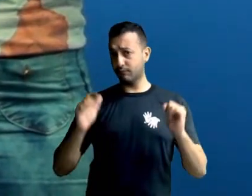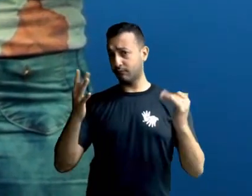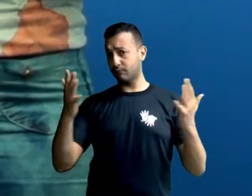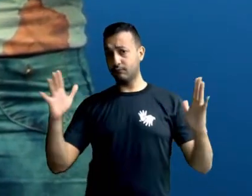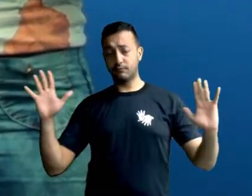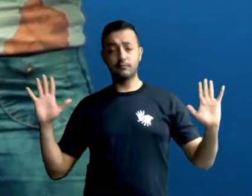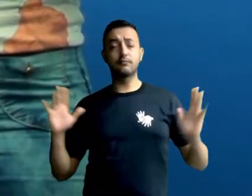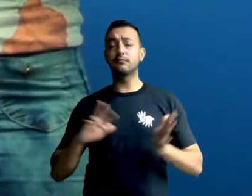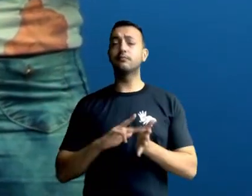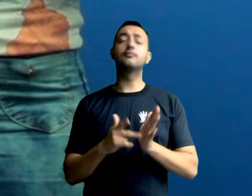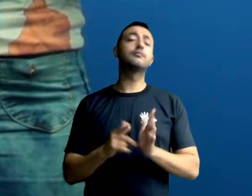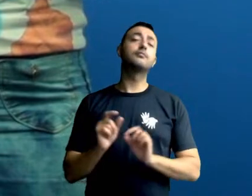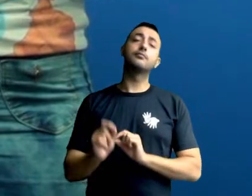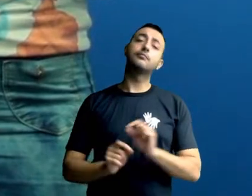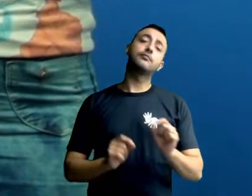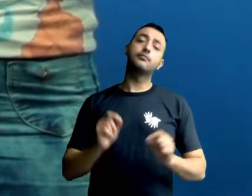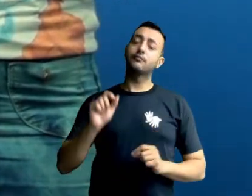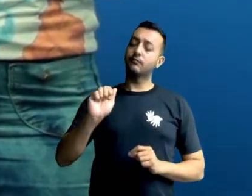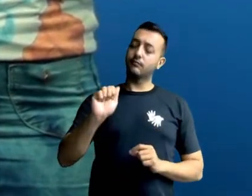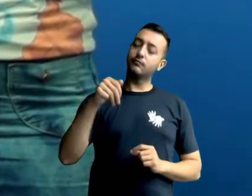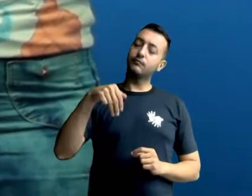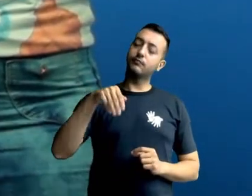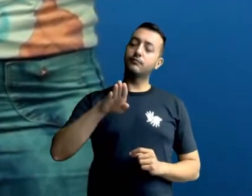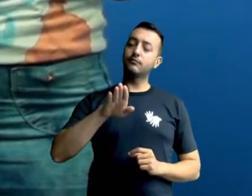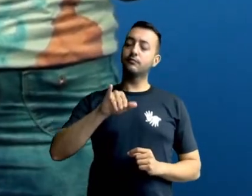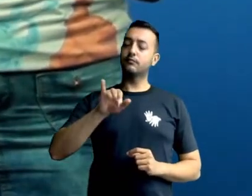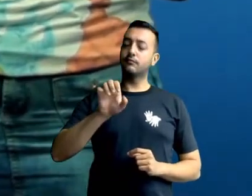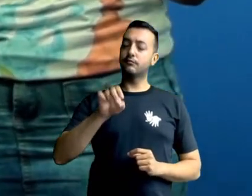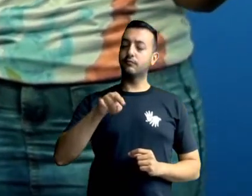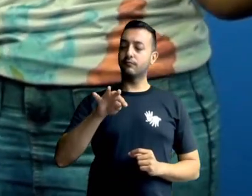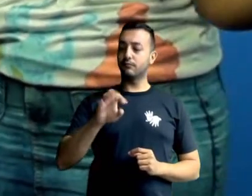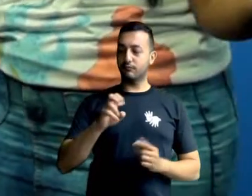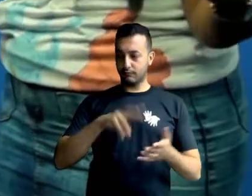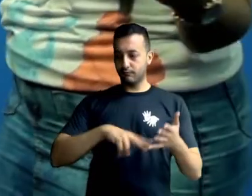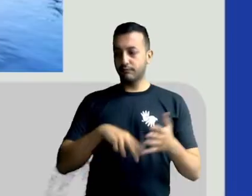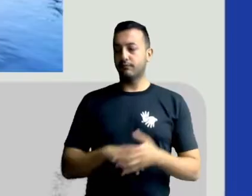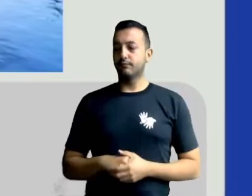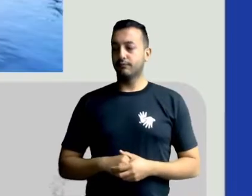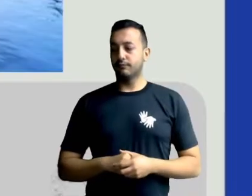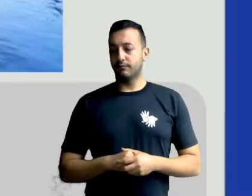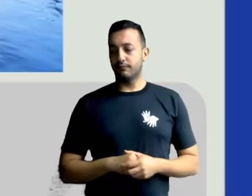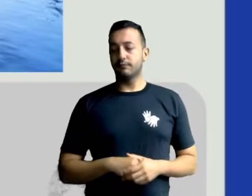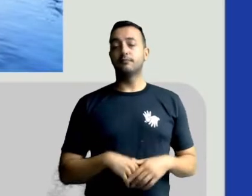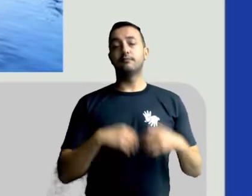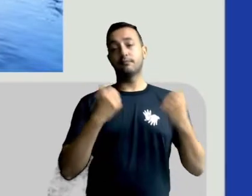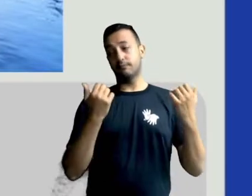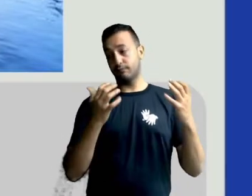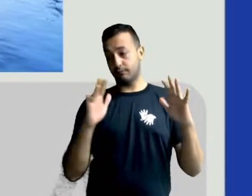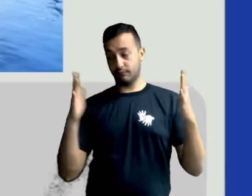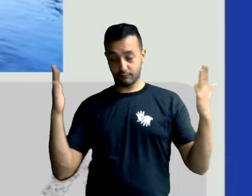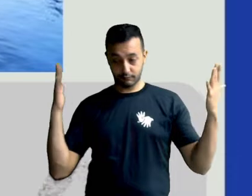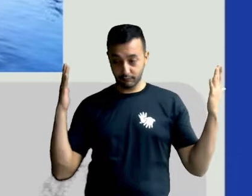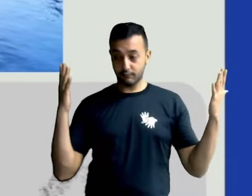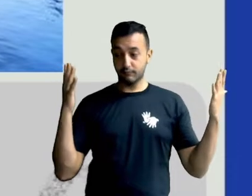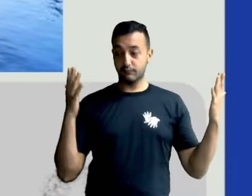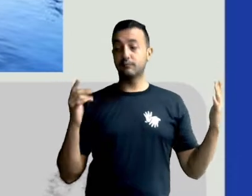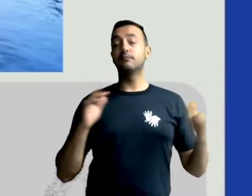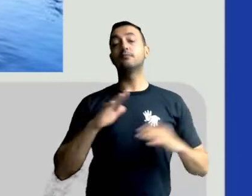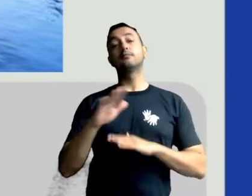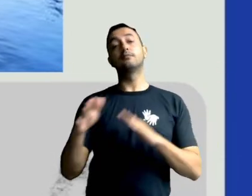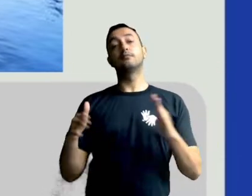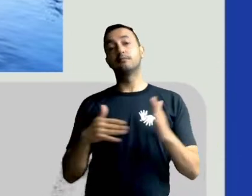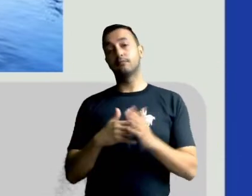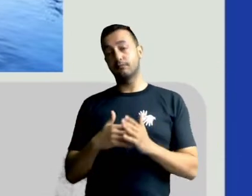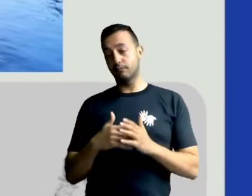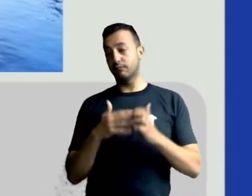o meio ambiente? O que significa a palavra ambiente? Vem ler comigo. Meio ambiente